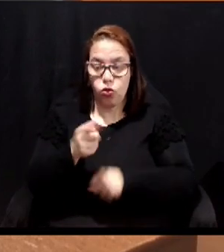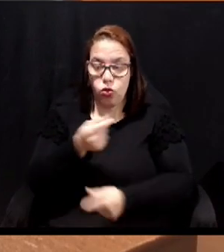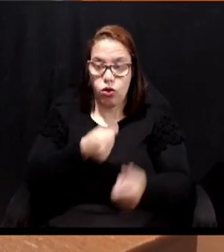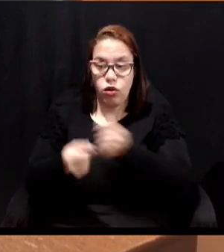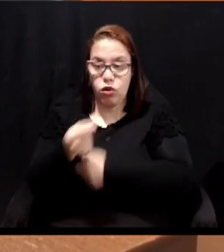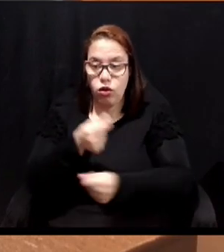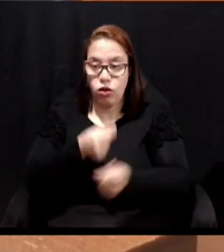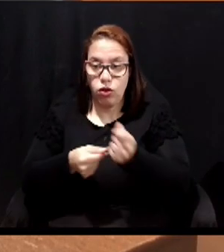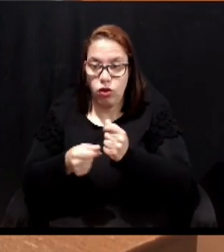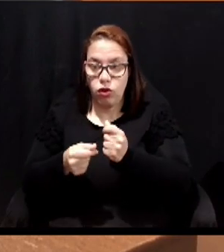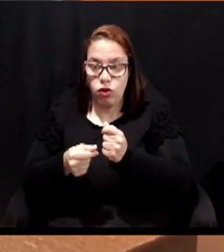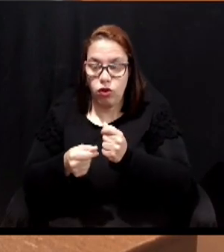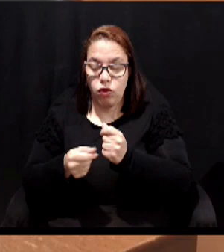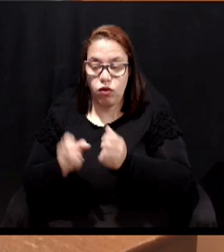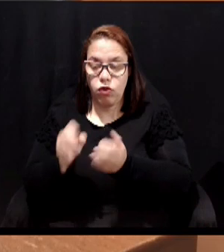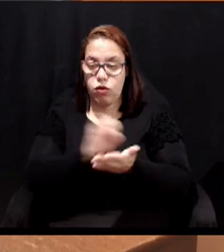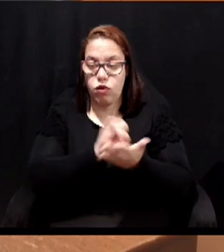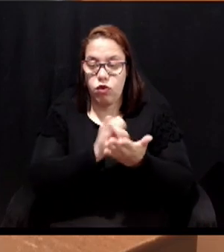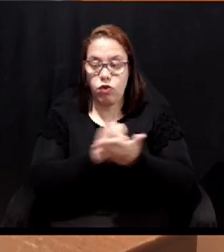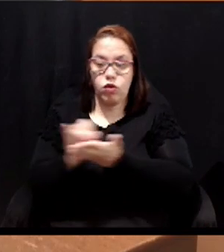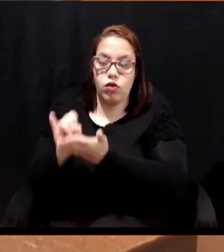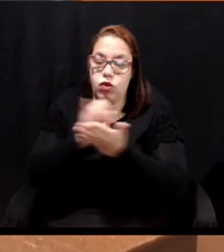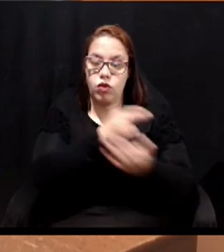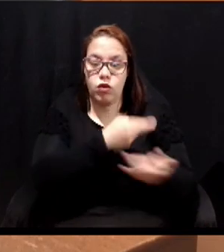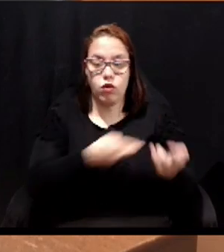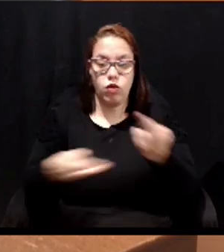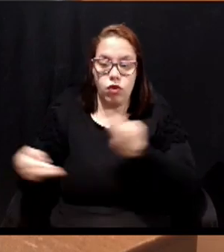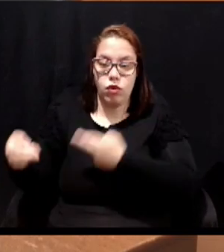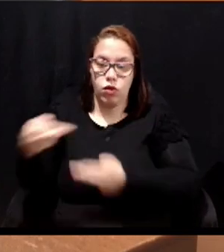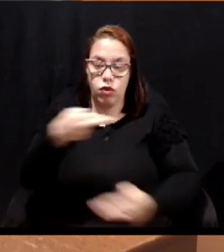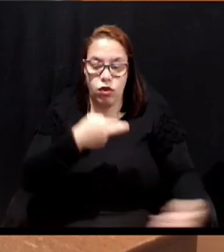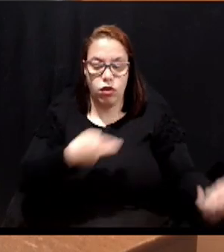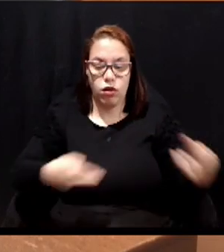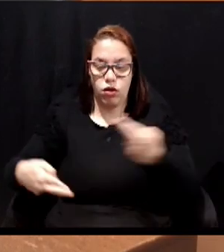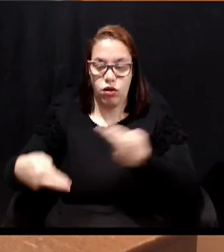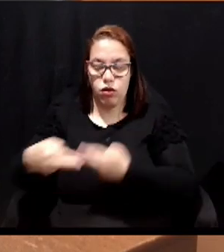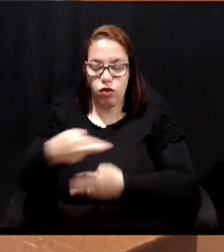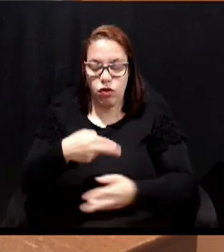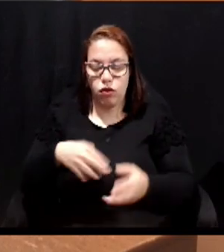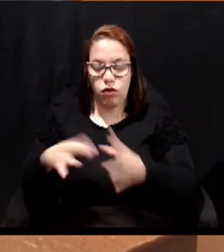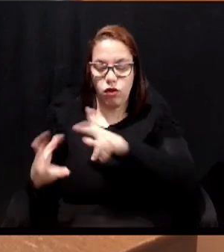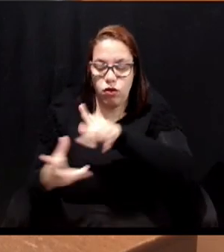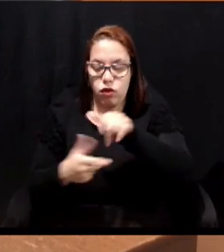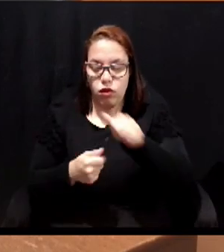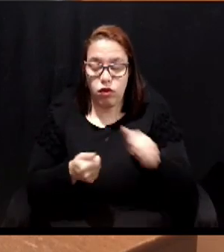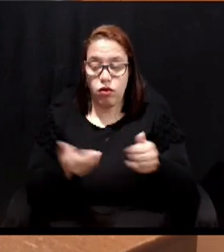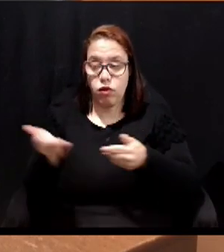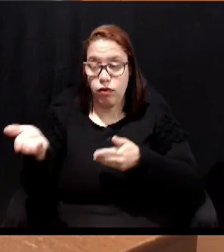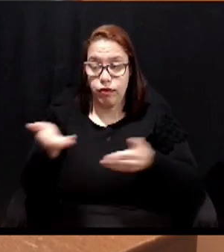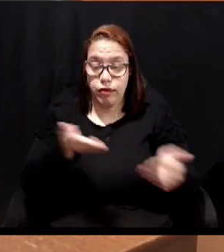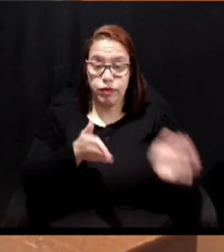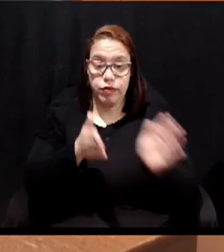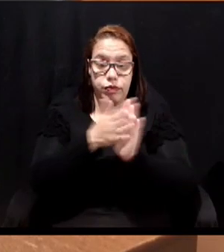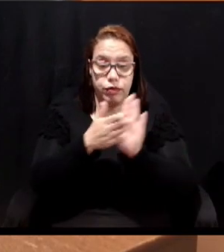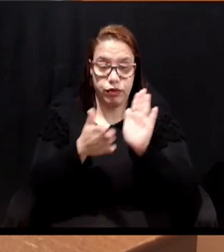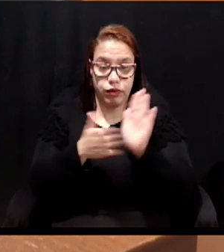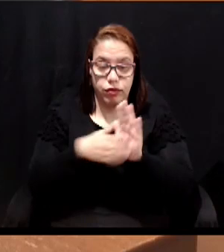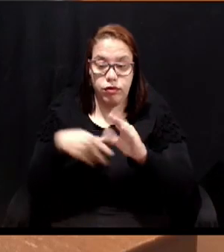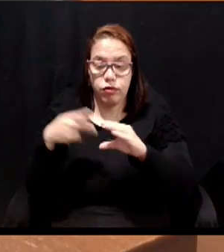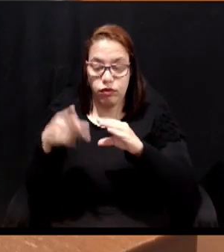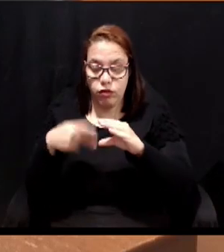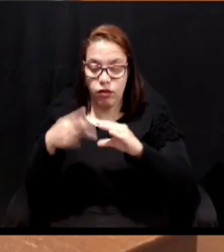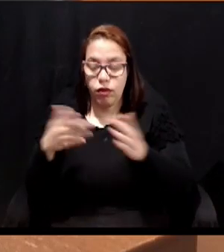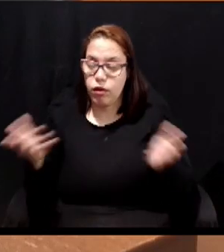com o governo também, né, para a gente também poder ser uma via de mão dupla, então também propor para a Câmara de Comércio